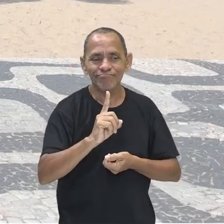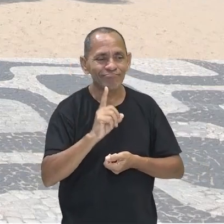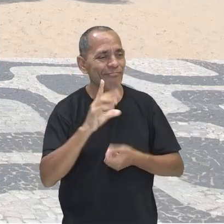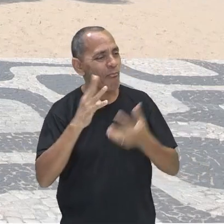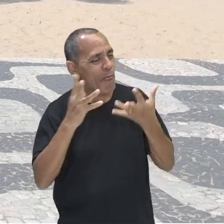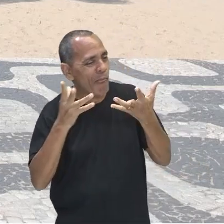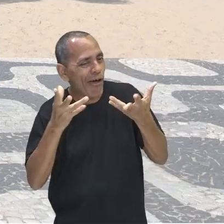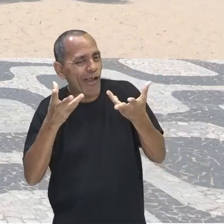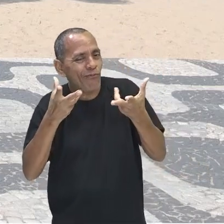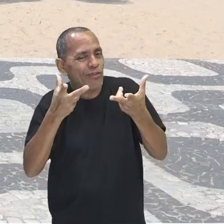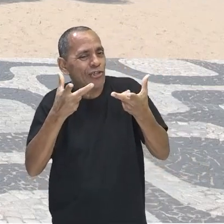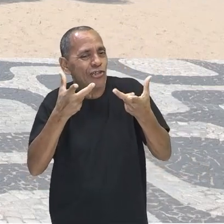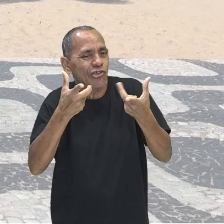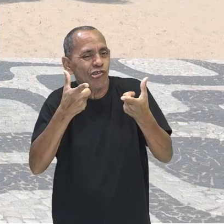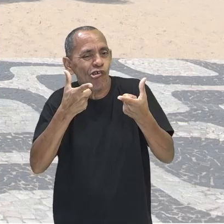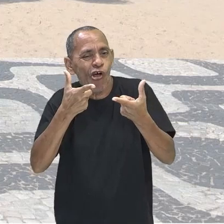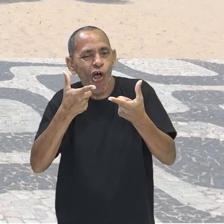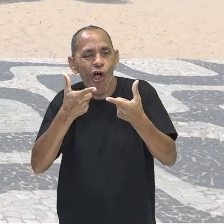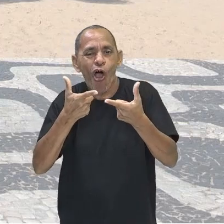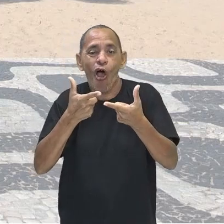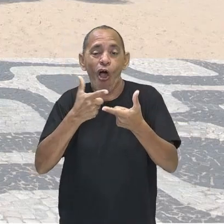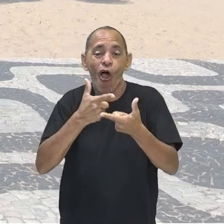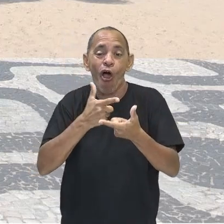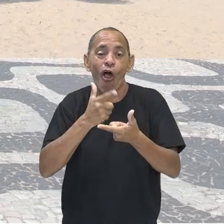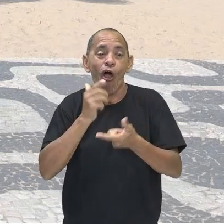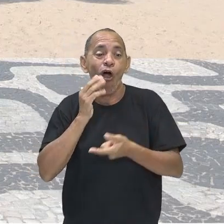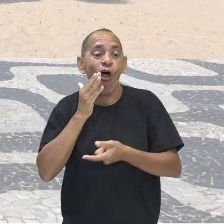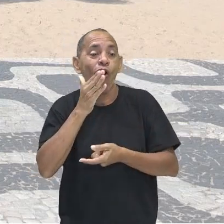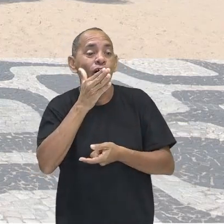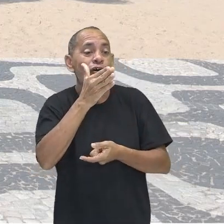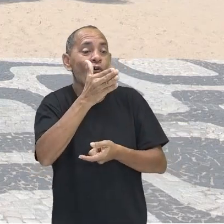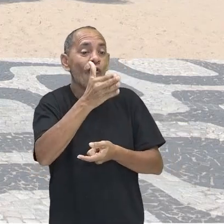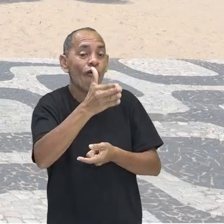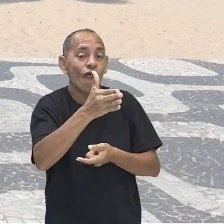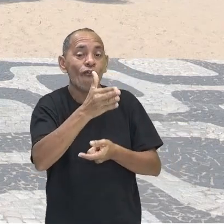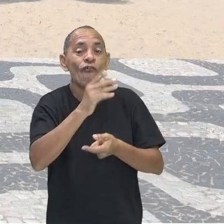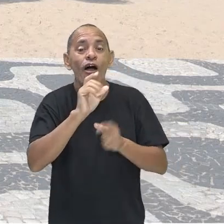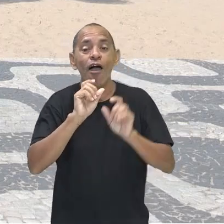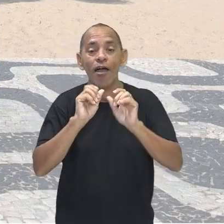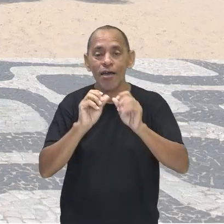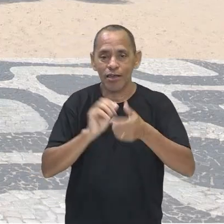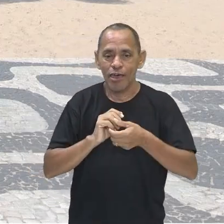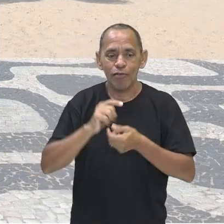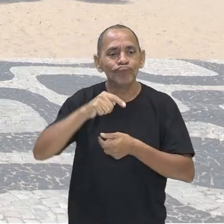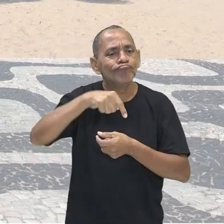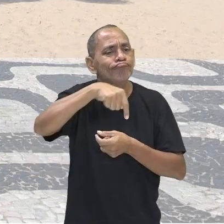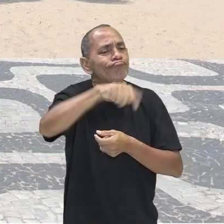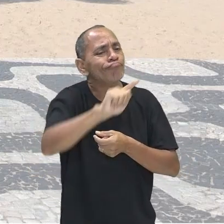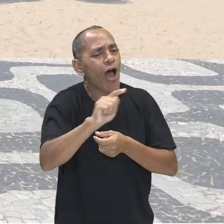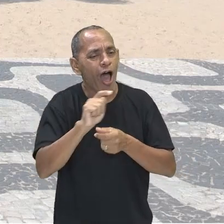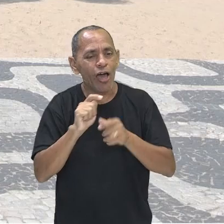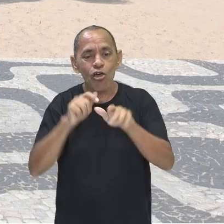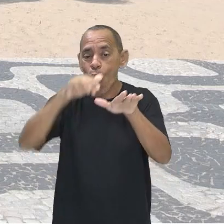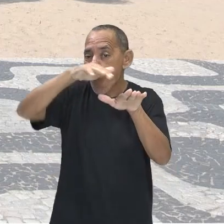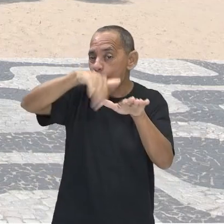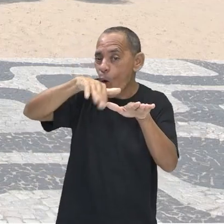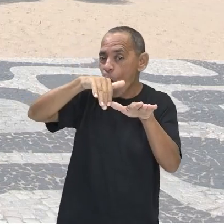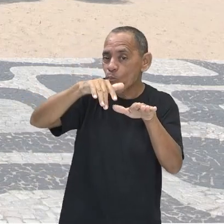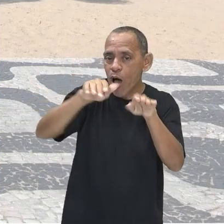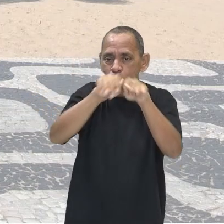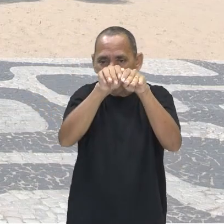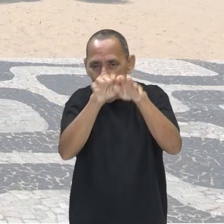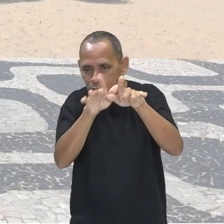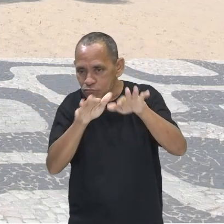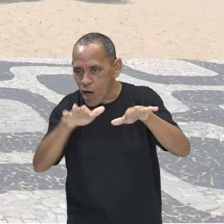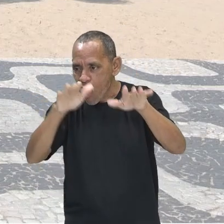a caminho do mar. Né? Então, eles fizeram essa música, escreveram essa música, certo? Claro